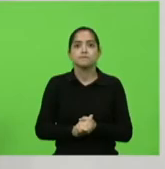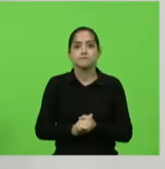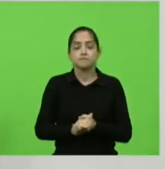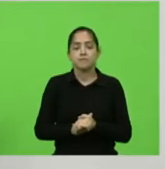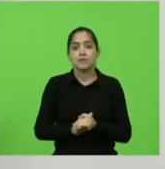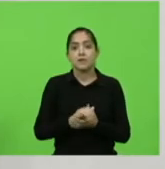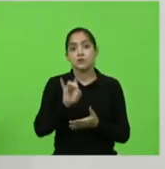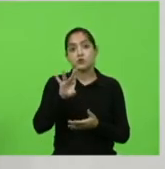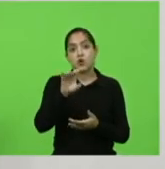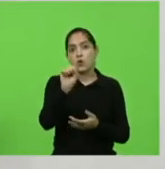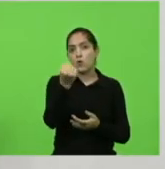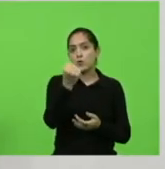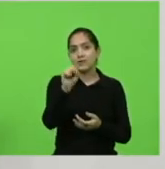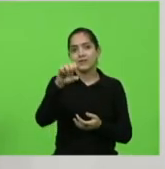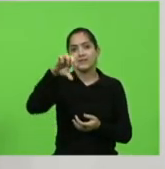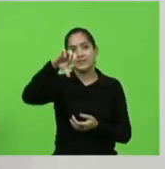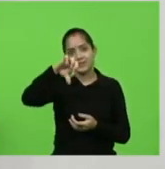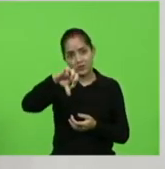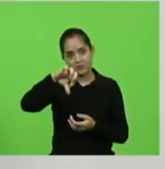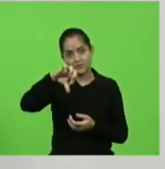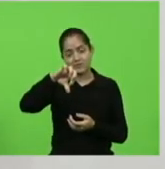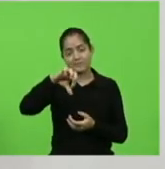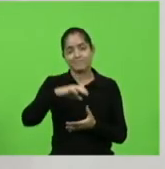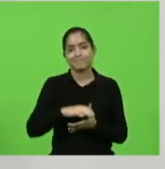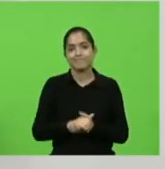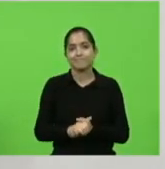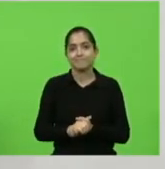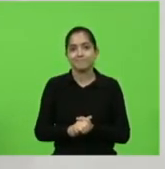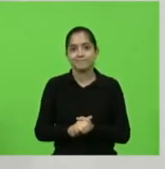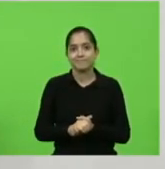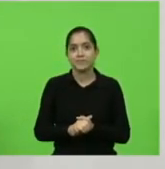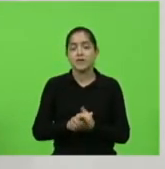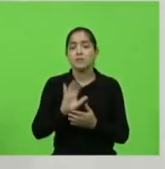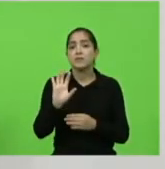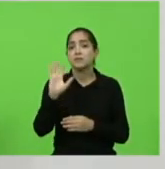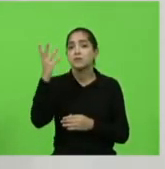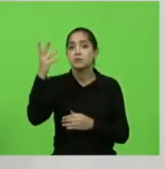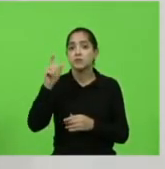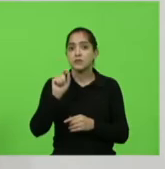só 89 lotados. O que que acontece com isso?